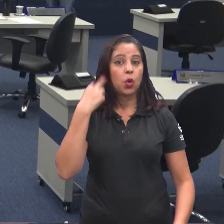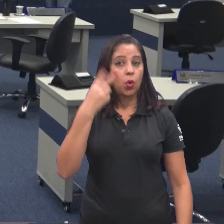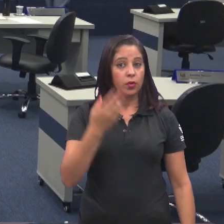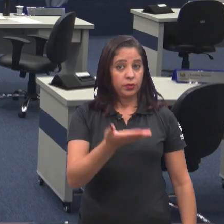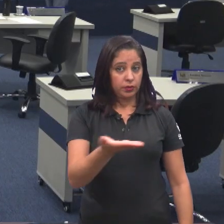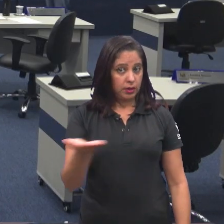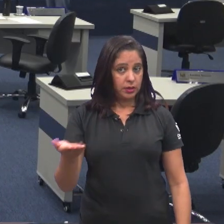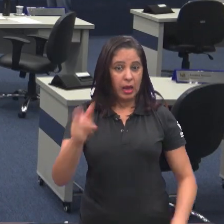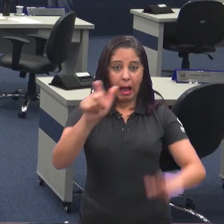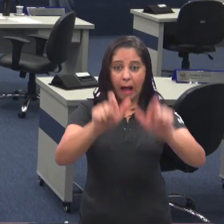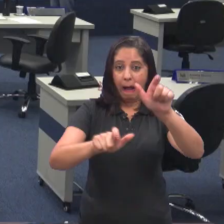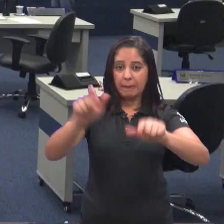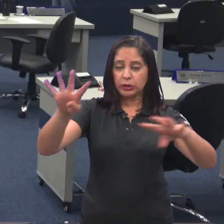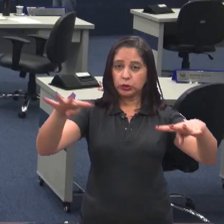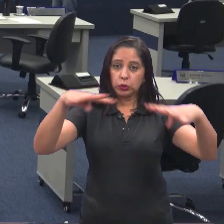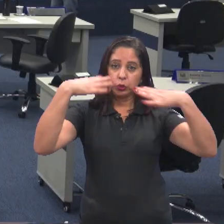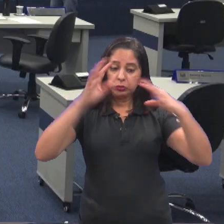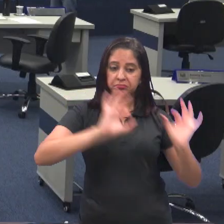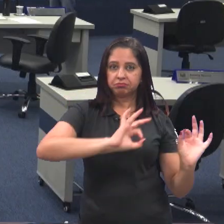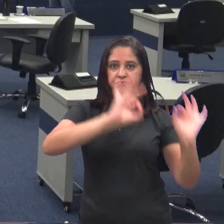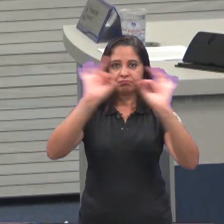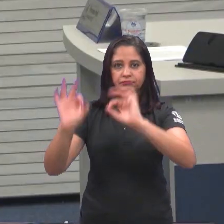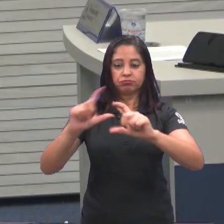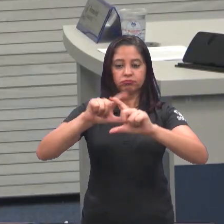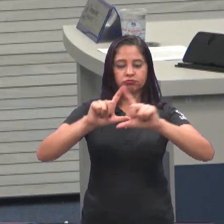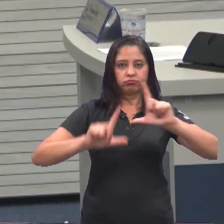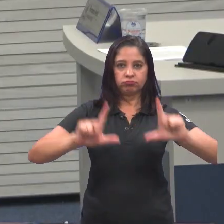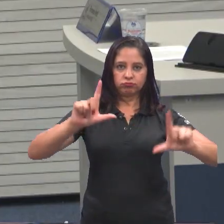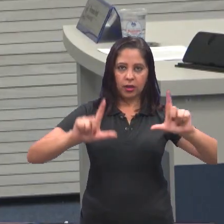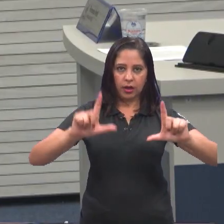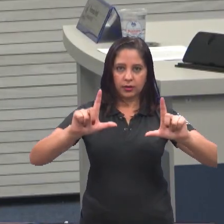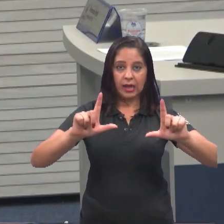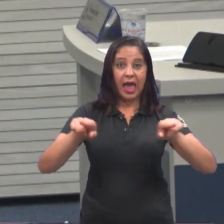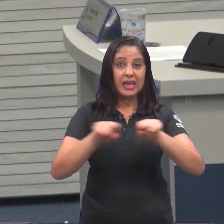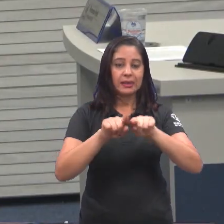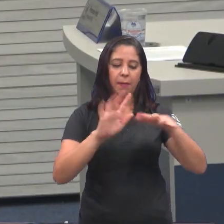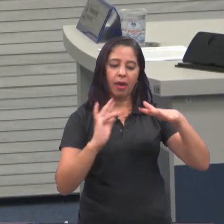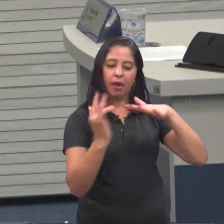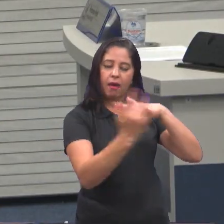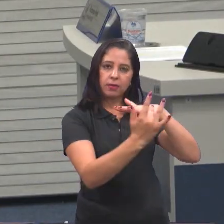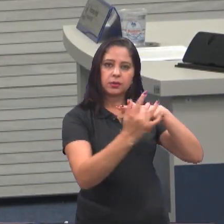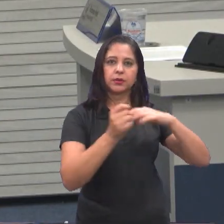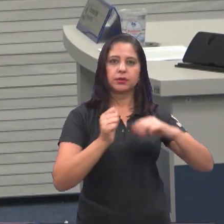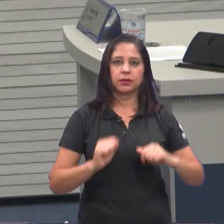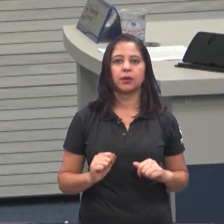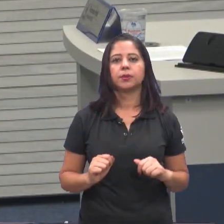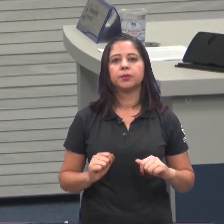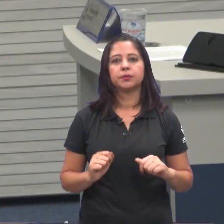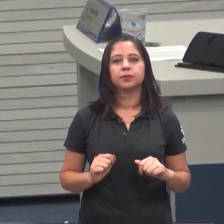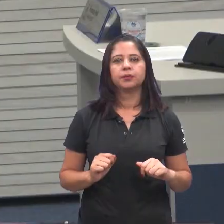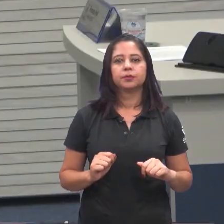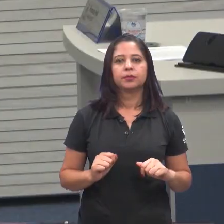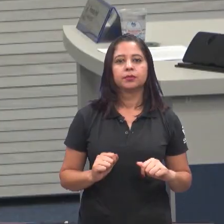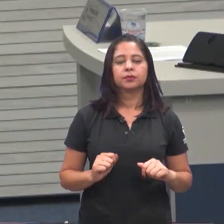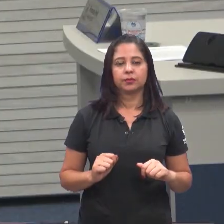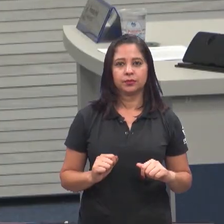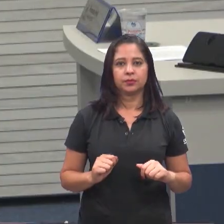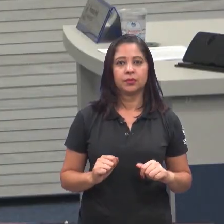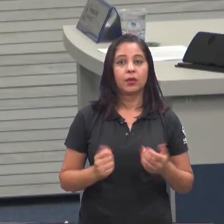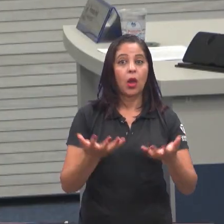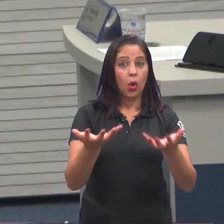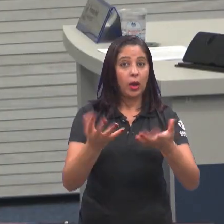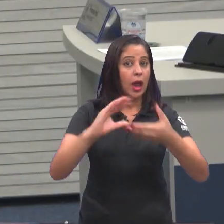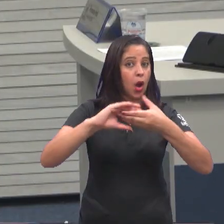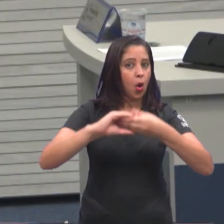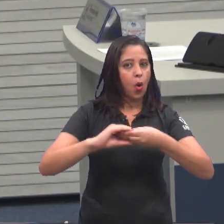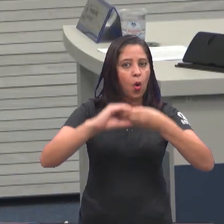público que nos acompanha pela TV Câmara também, pelas redes sociais. Senhor presidente, quero saudar todas as